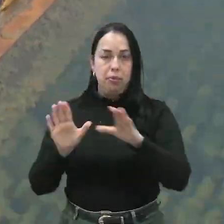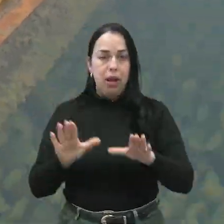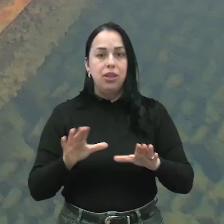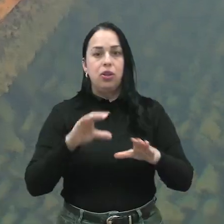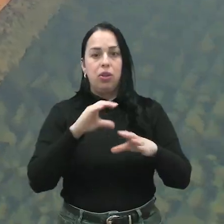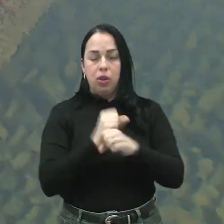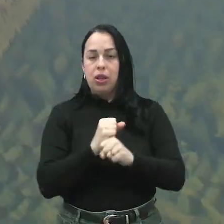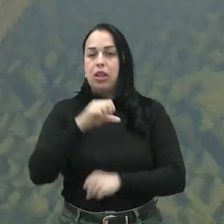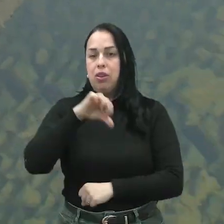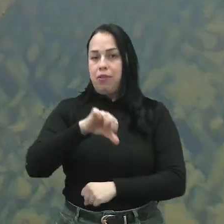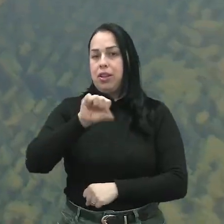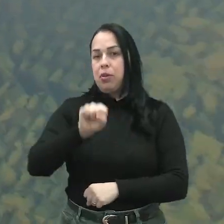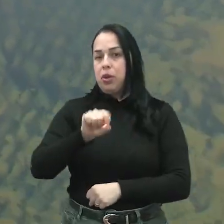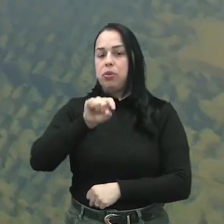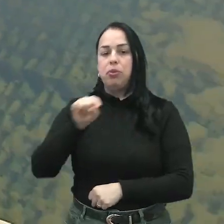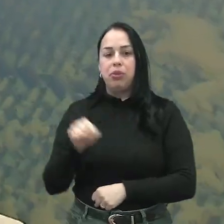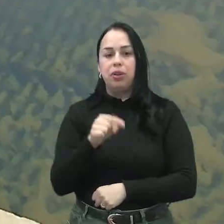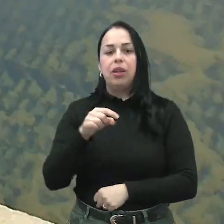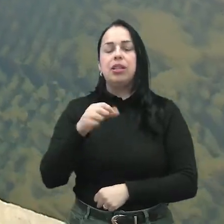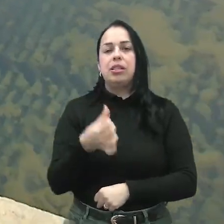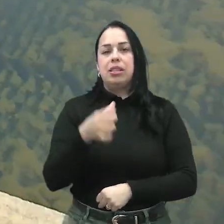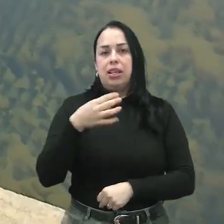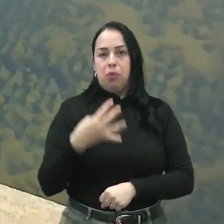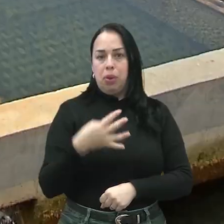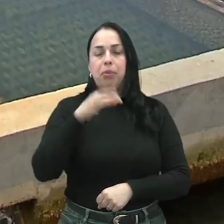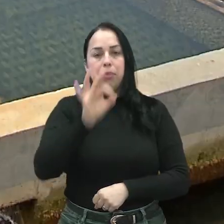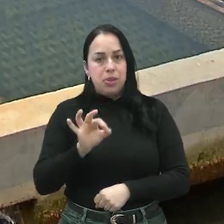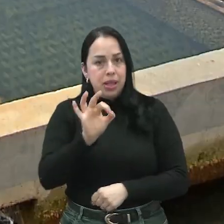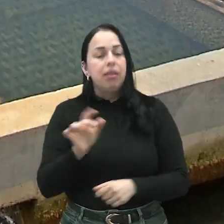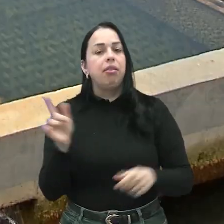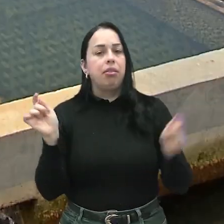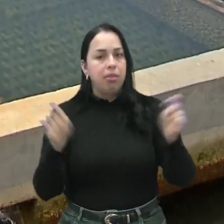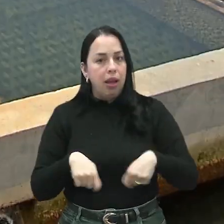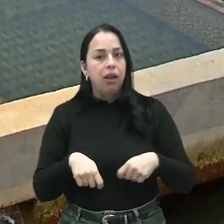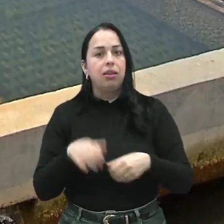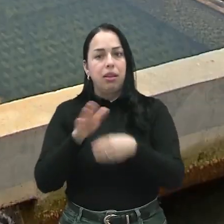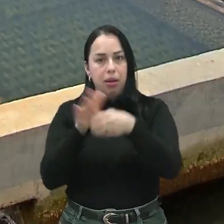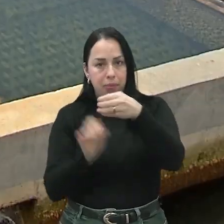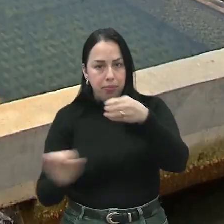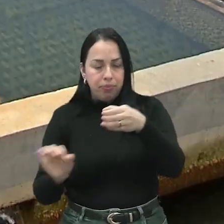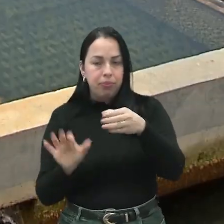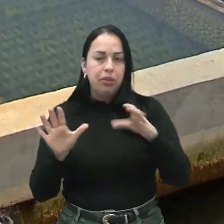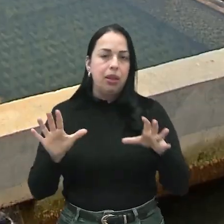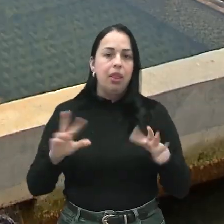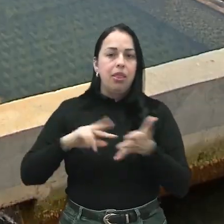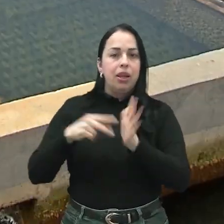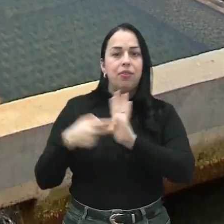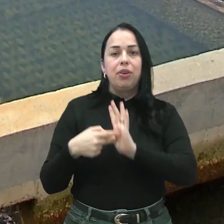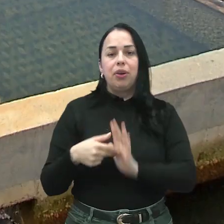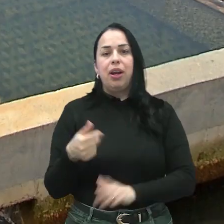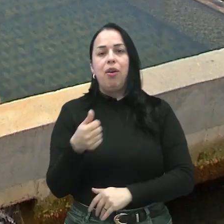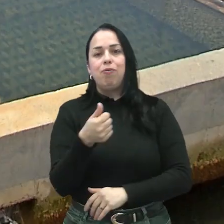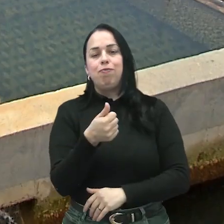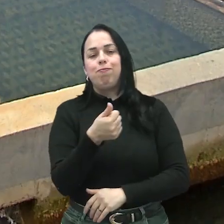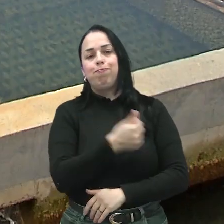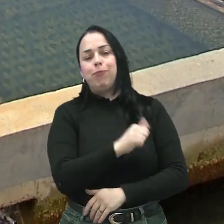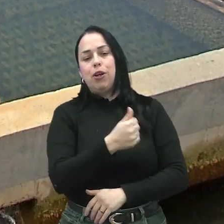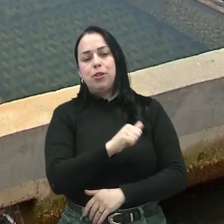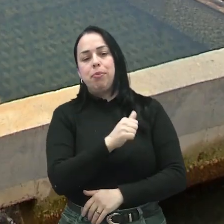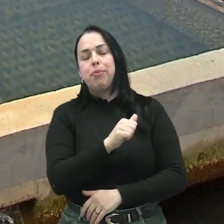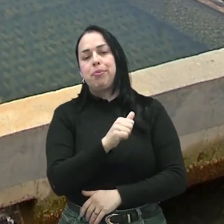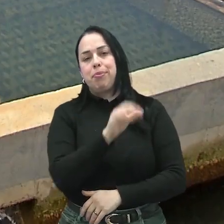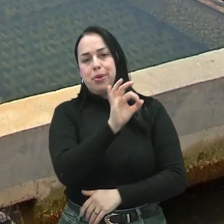88,95% dos joseenses possuem tratamento de esgoto, o que significa que 11,5% dos